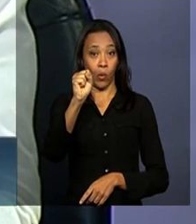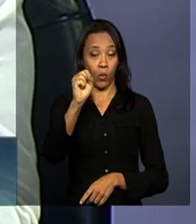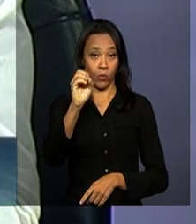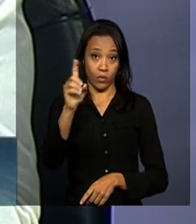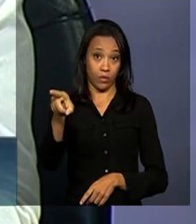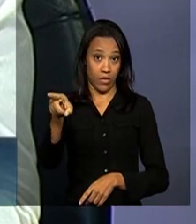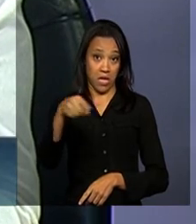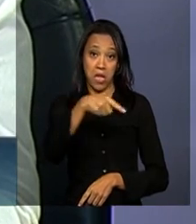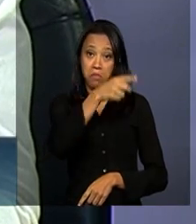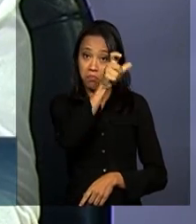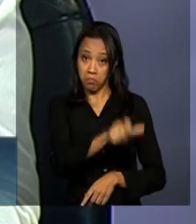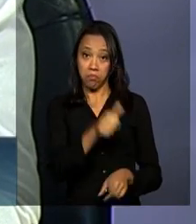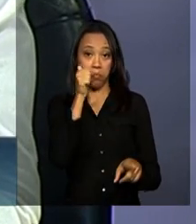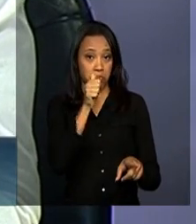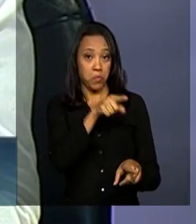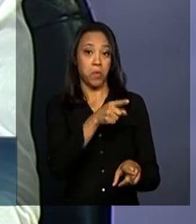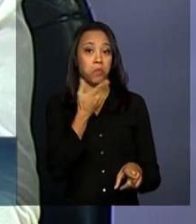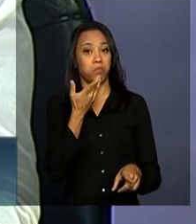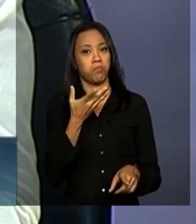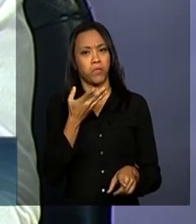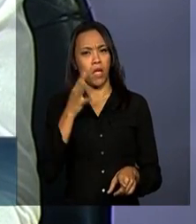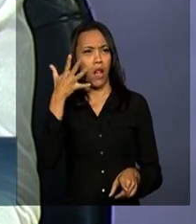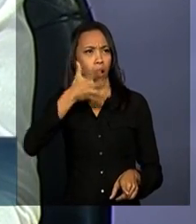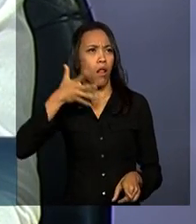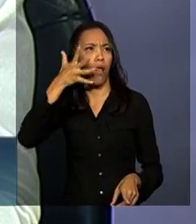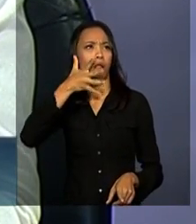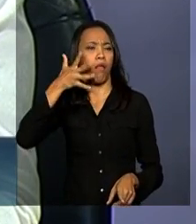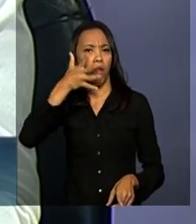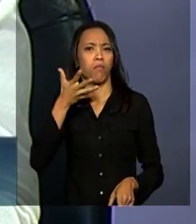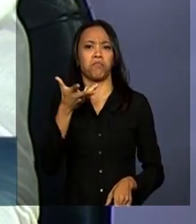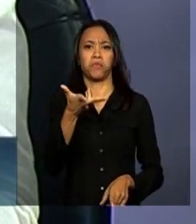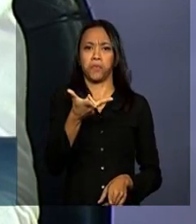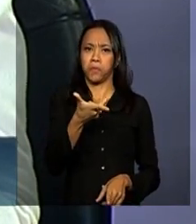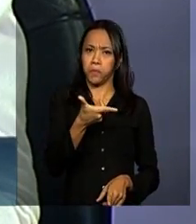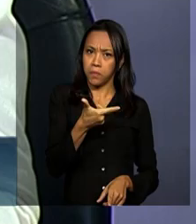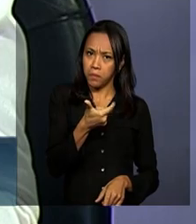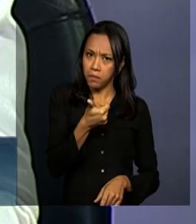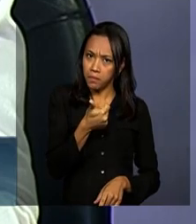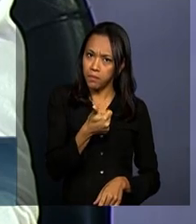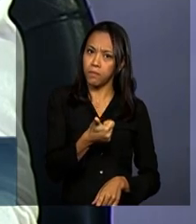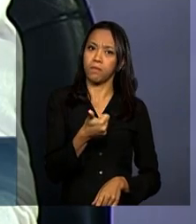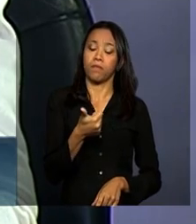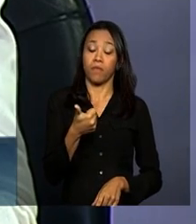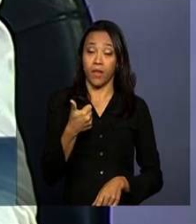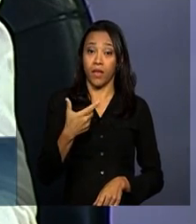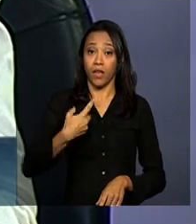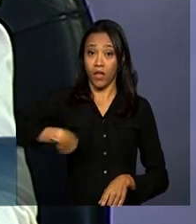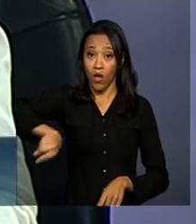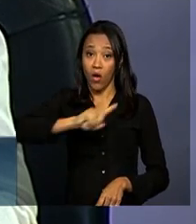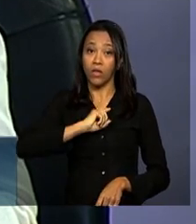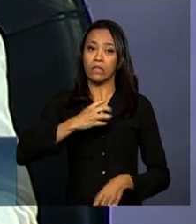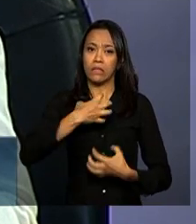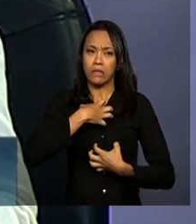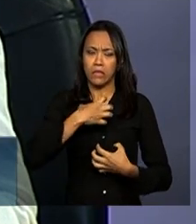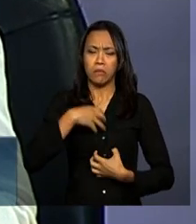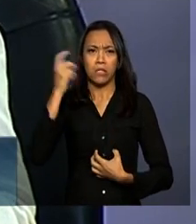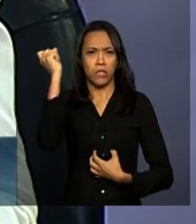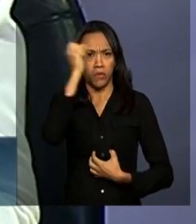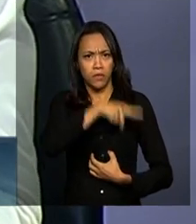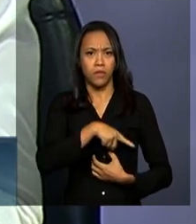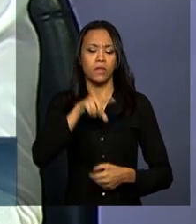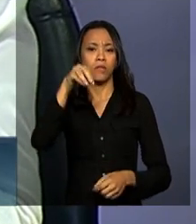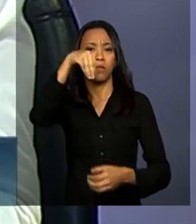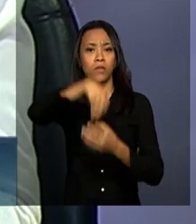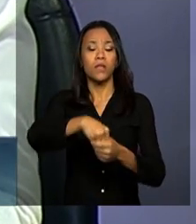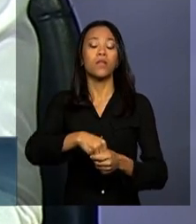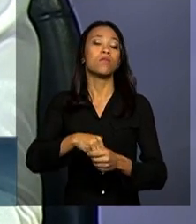Regina, obviamente, quem vive o cotidiano, né, das situações tão difíceis que nós temos na segurança pública no